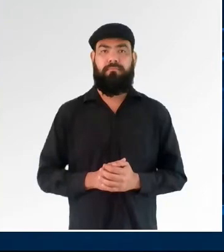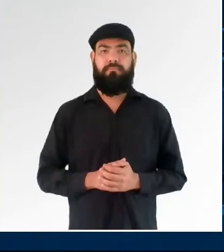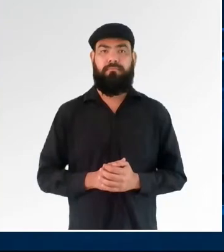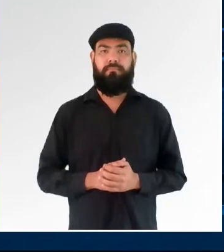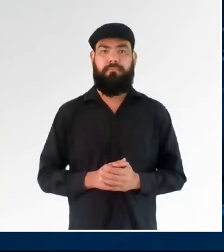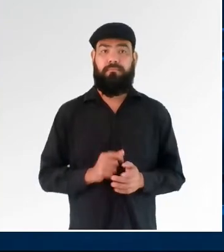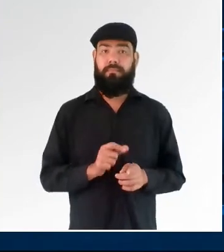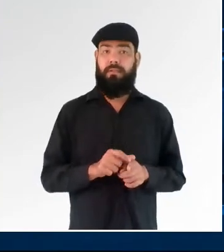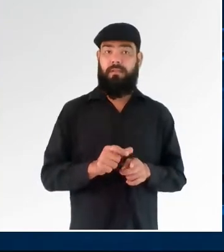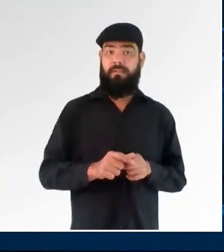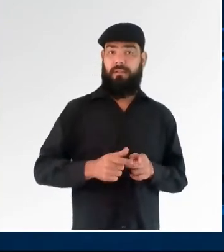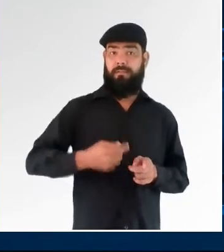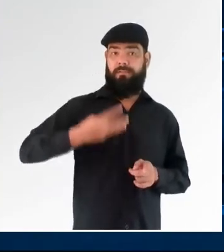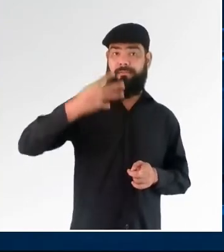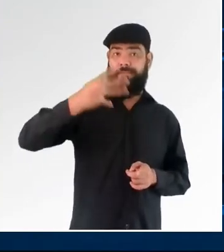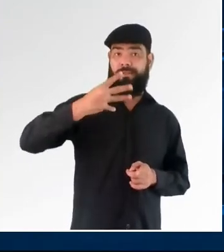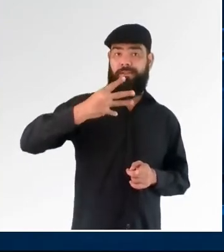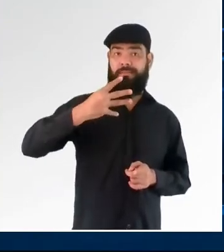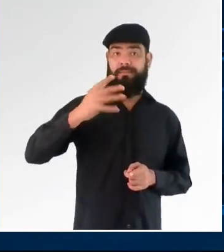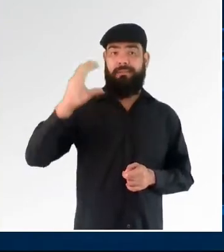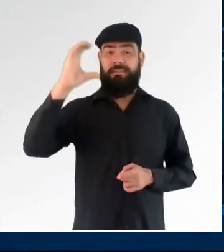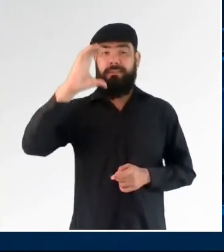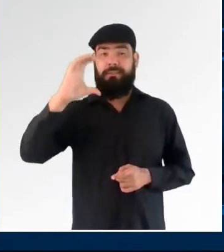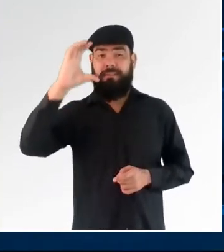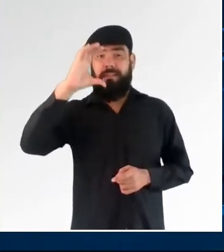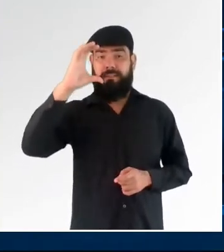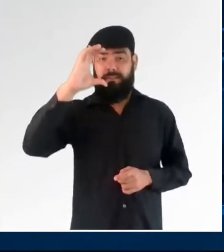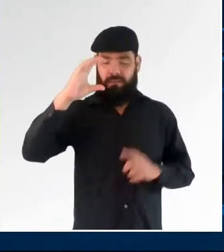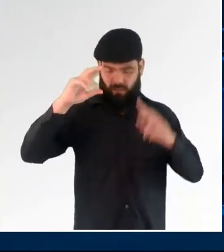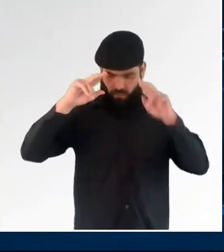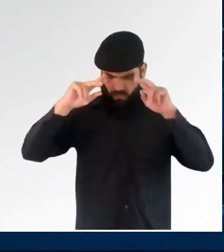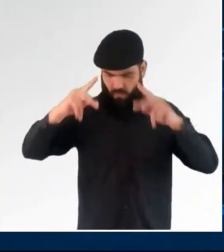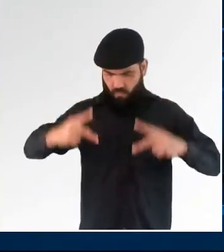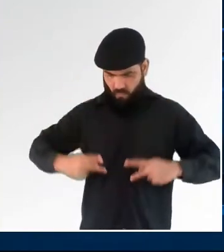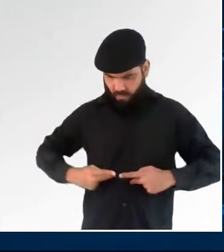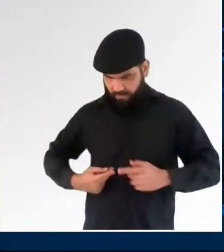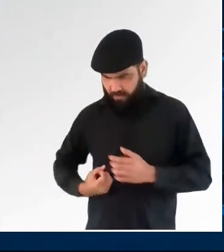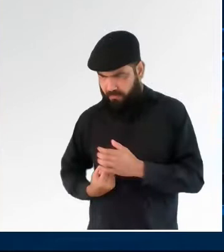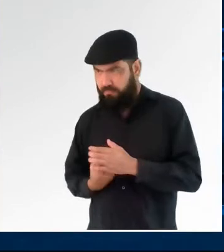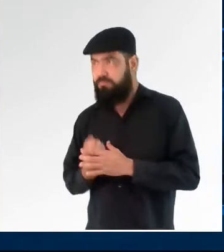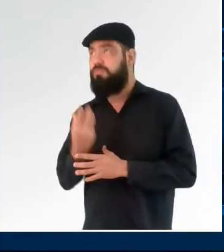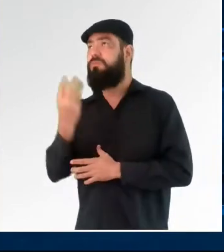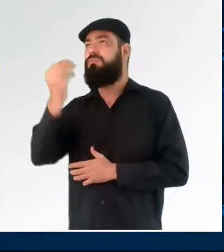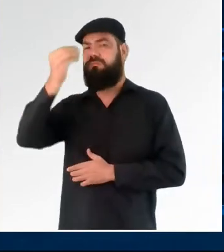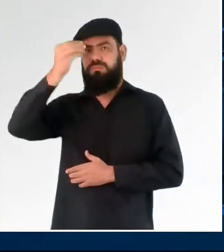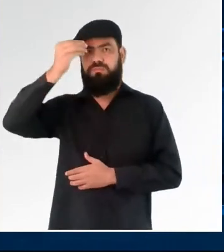Unidade 4, Ciências, o homem na construção do conhecimento.